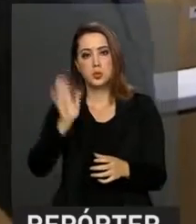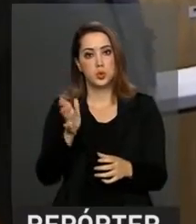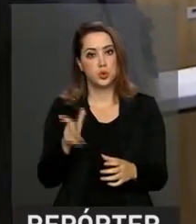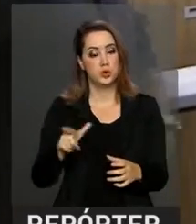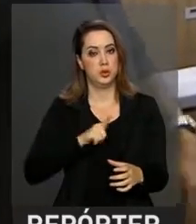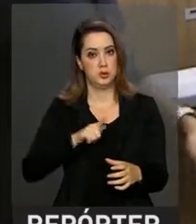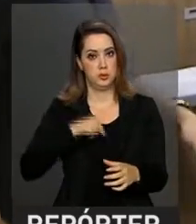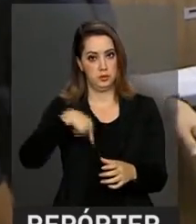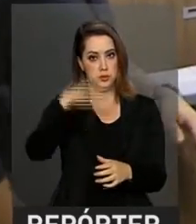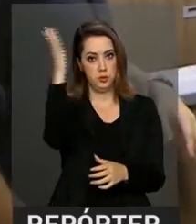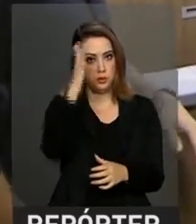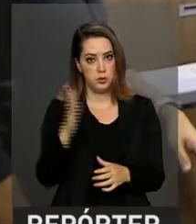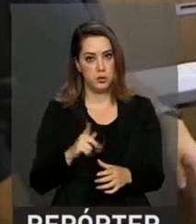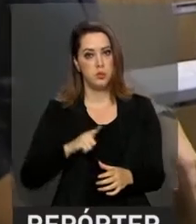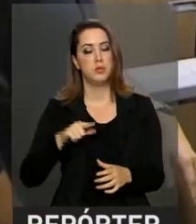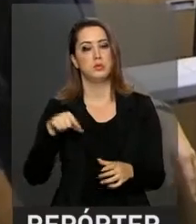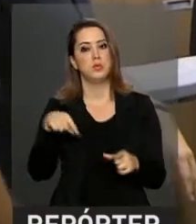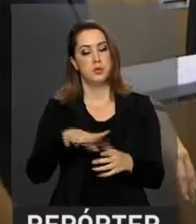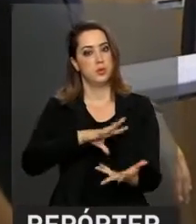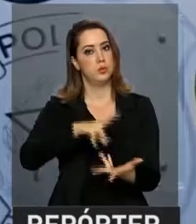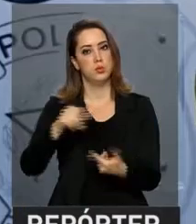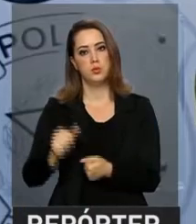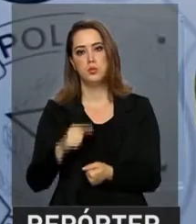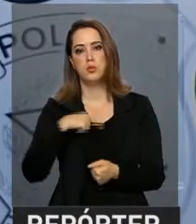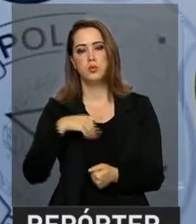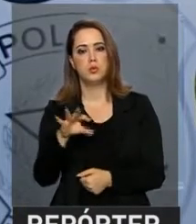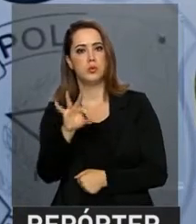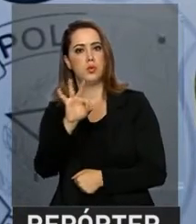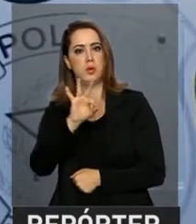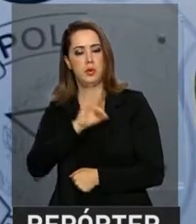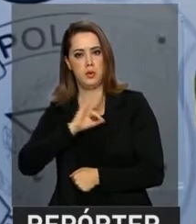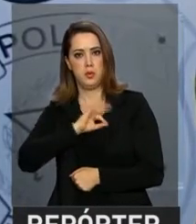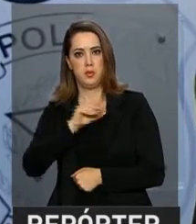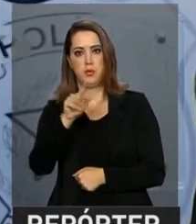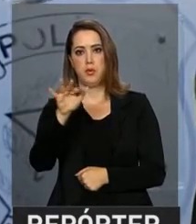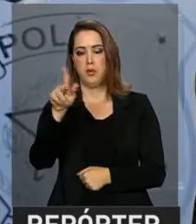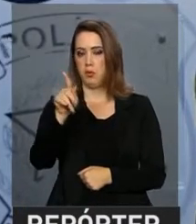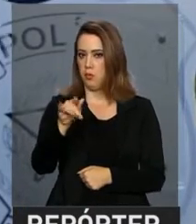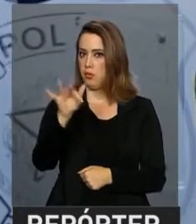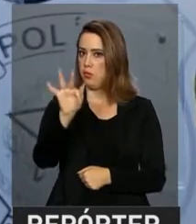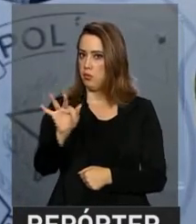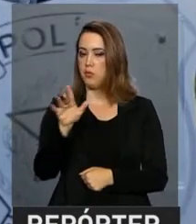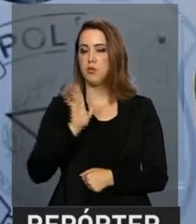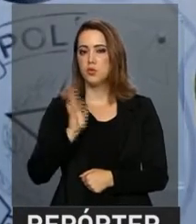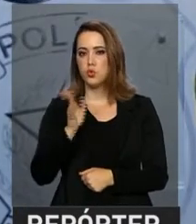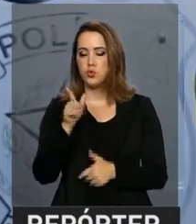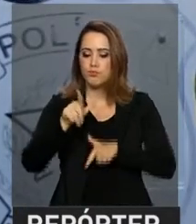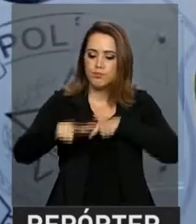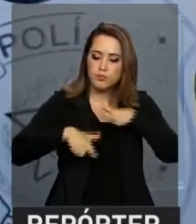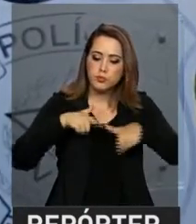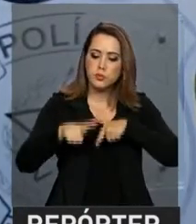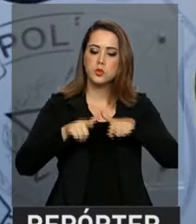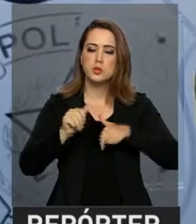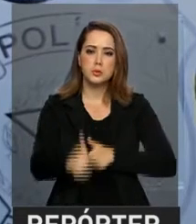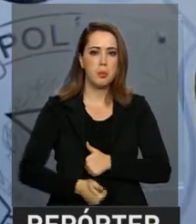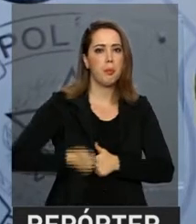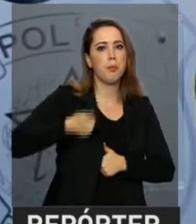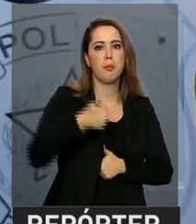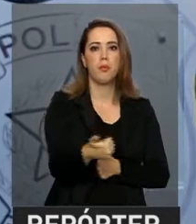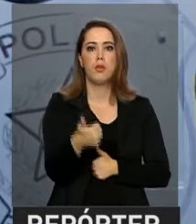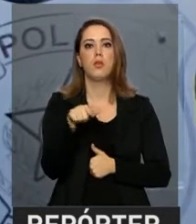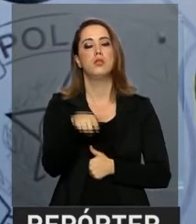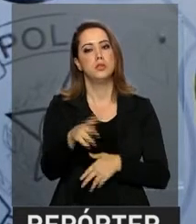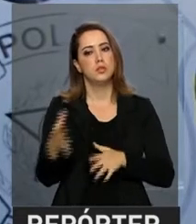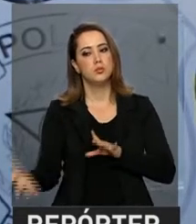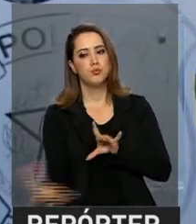no Brasil e também na Interpol. A Polícia Federal vem há vários anos, vem trabalhando, melhorando no sentido